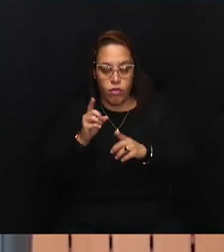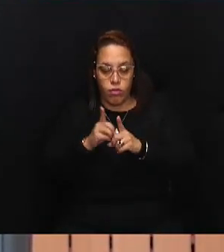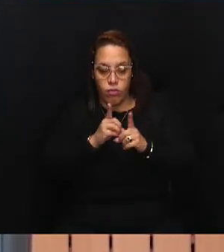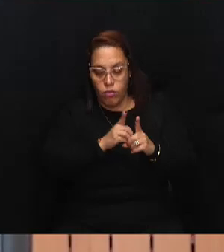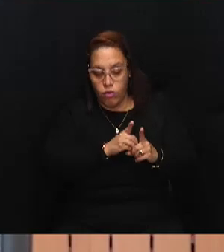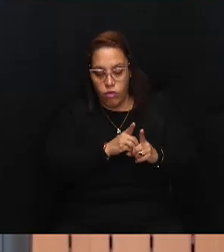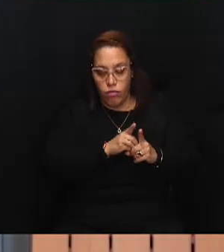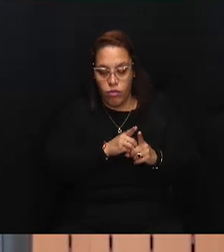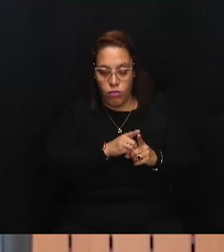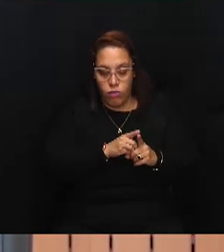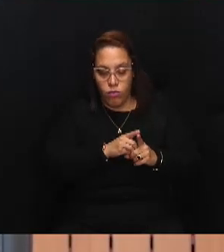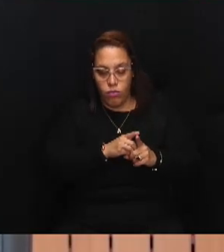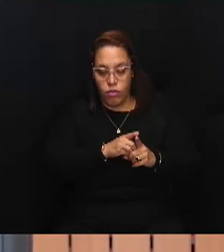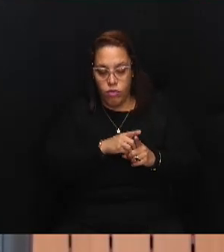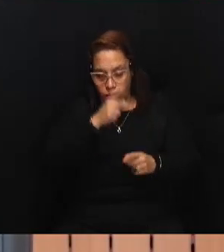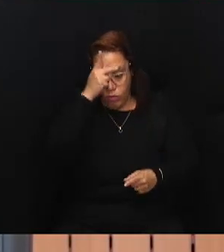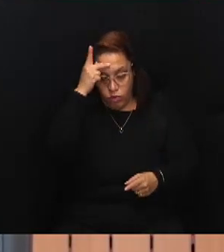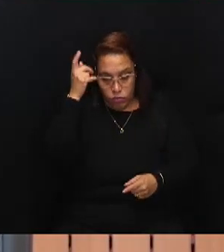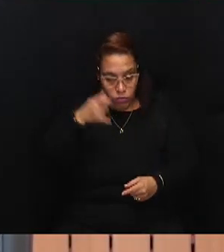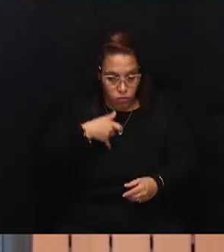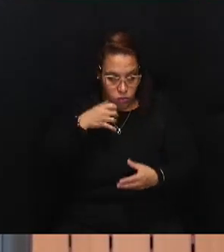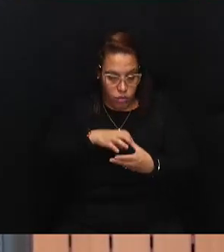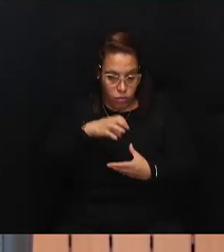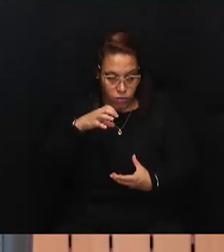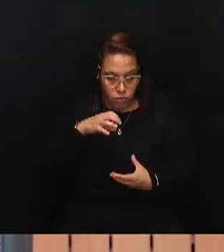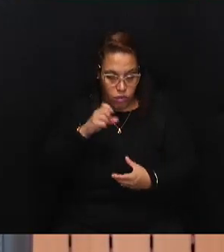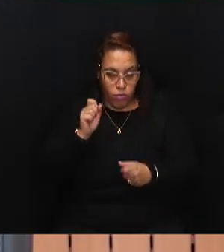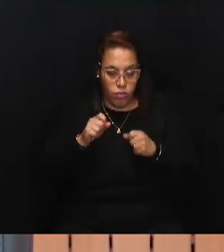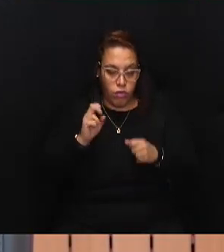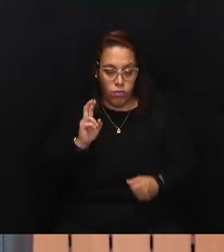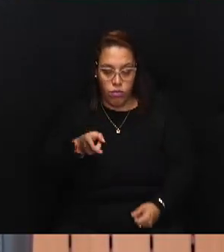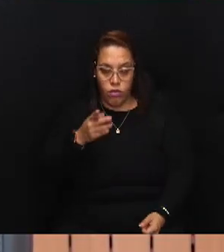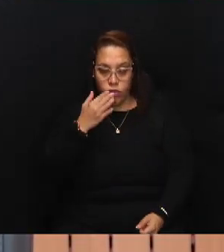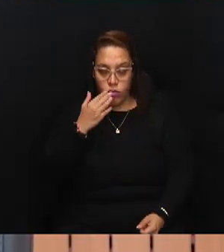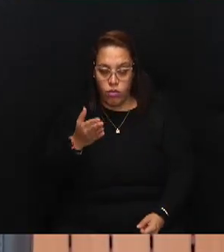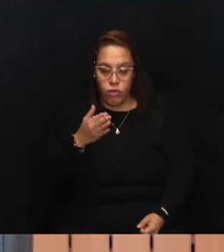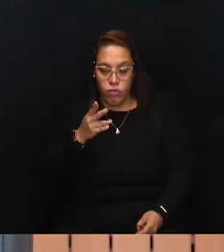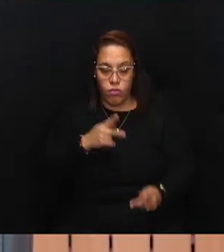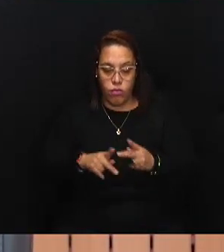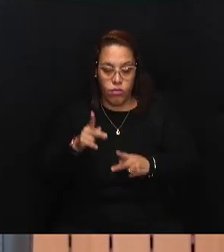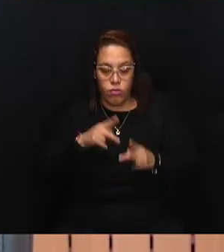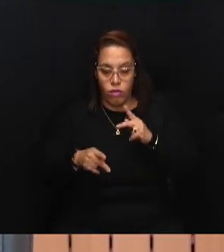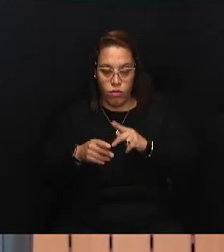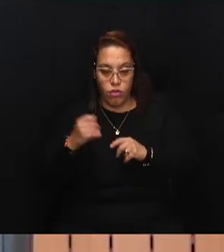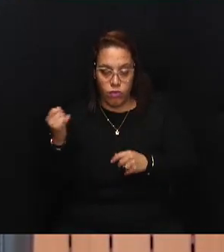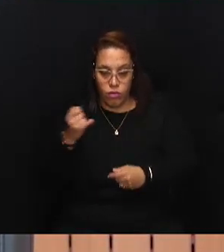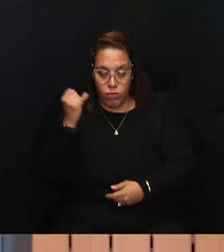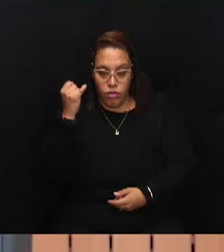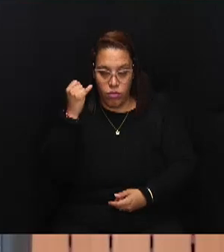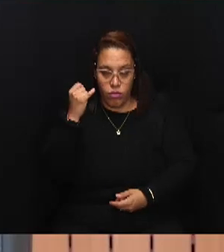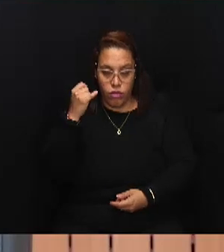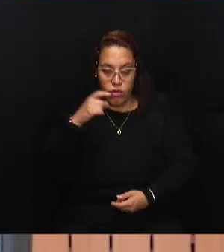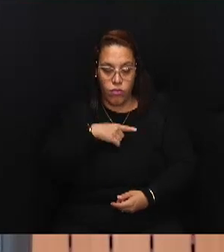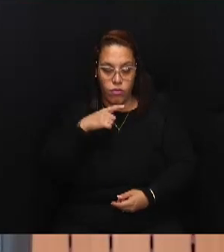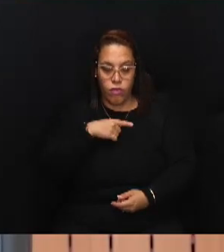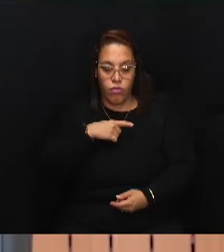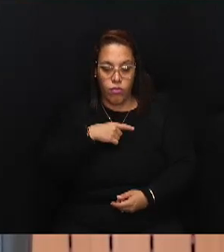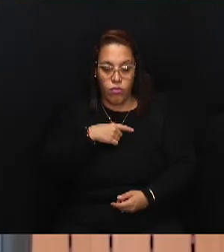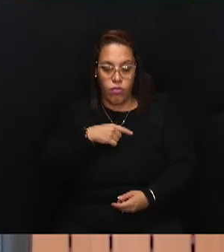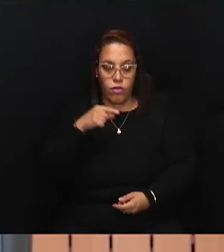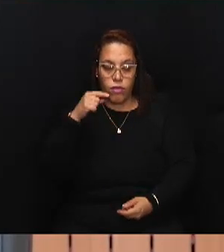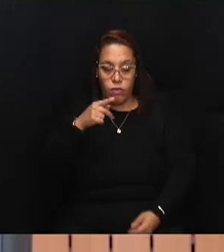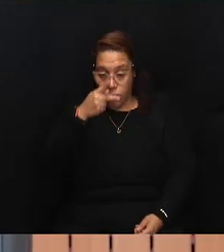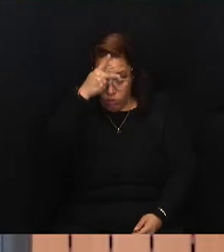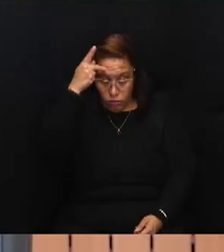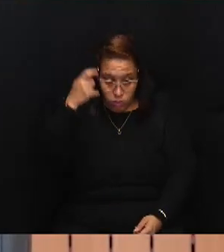atenderia essa pessoa idosa. O que a gente sempre pede para a população, é importante, é que tenham dados do